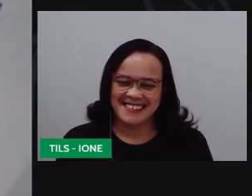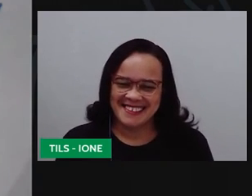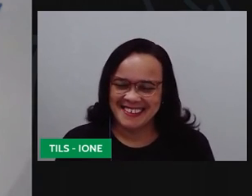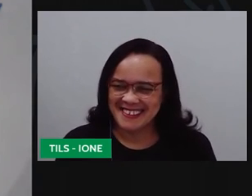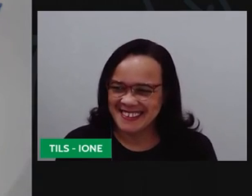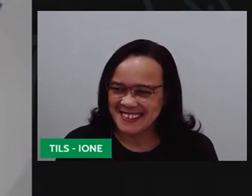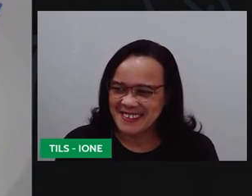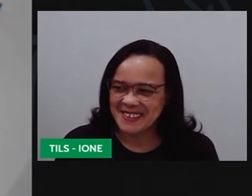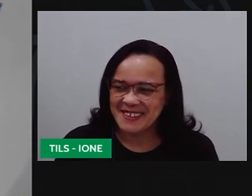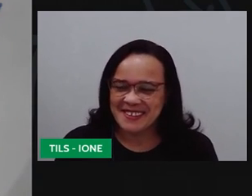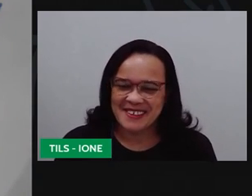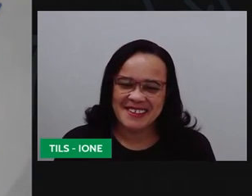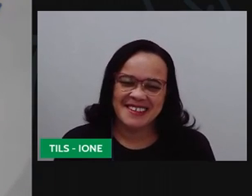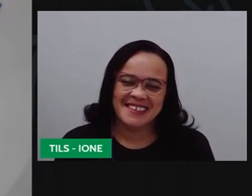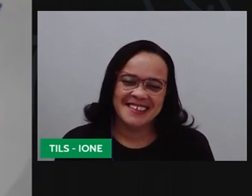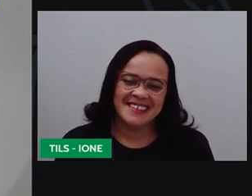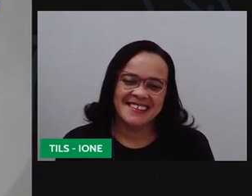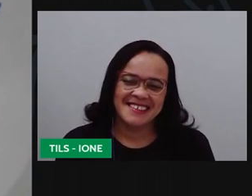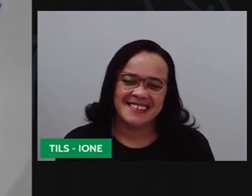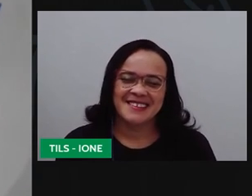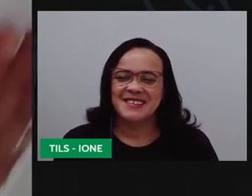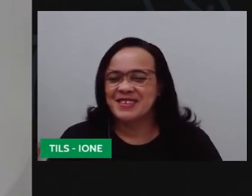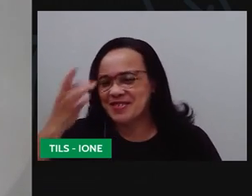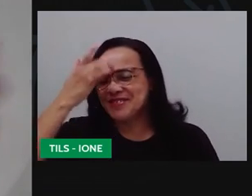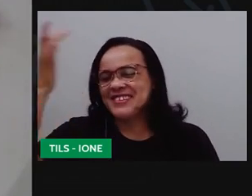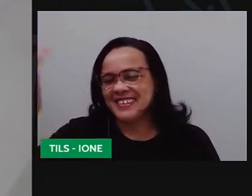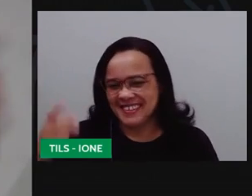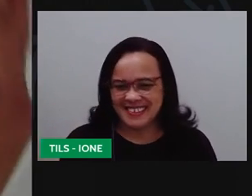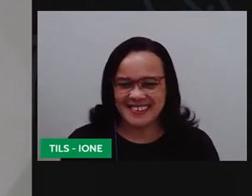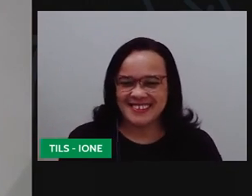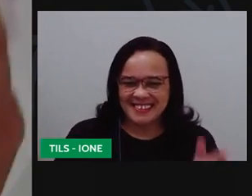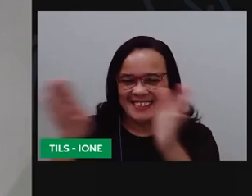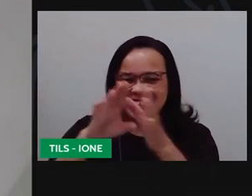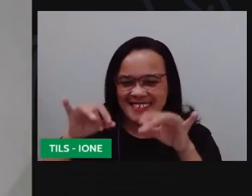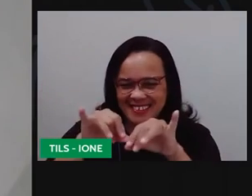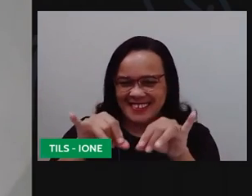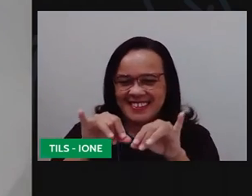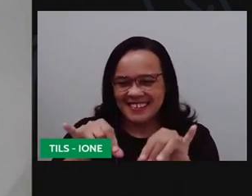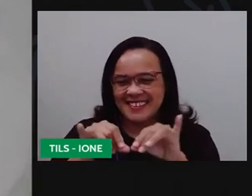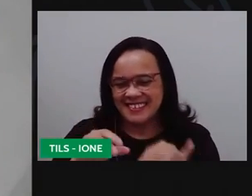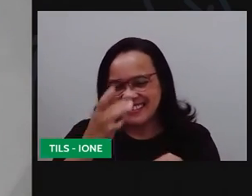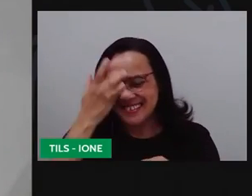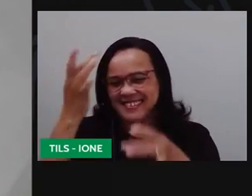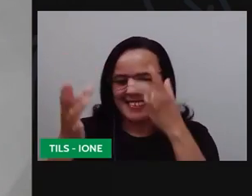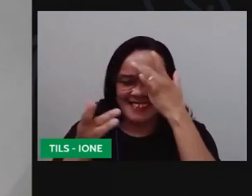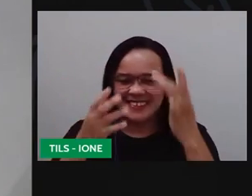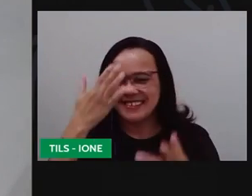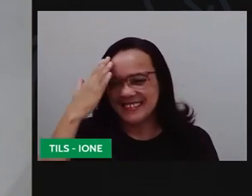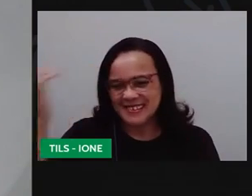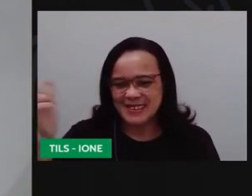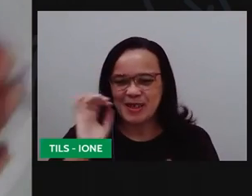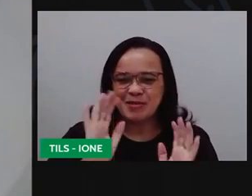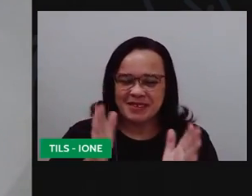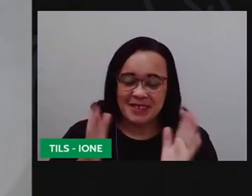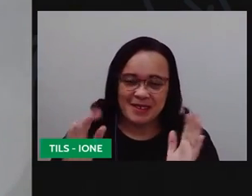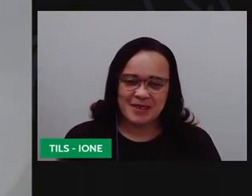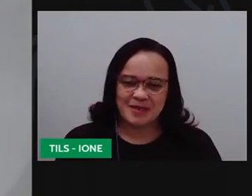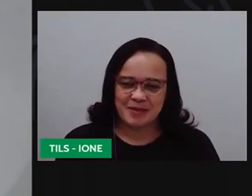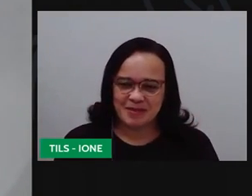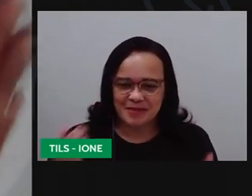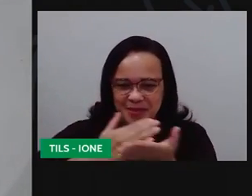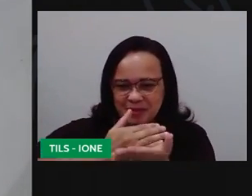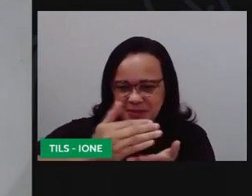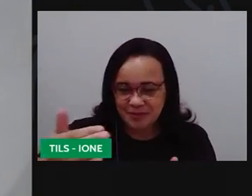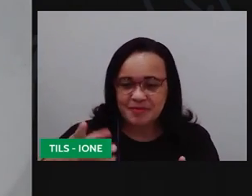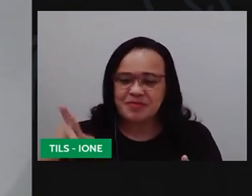chegando eu mercado ela tá botando as coisas no carrinho e a conta só fluindo Então vamos lá vamos parar uma um